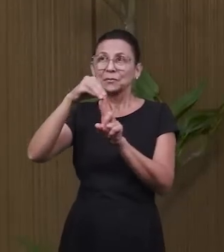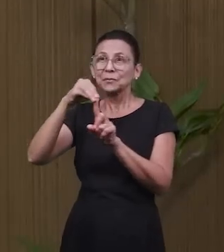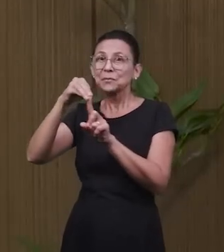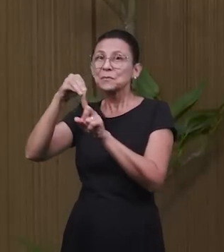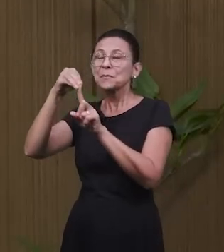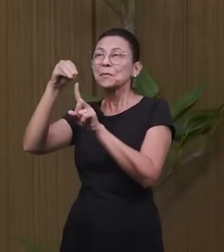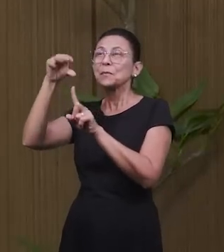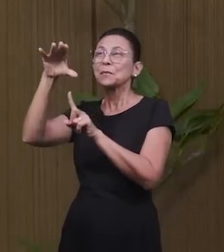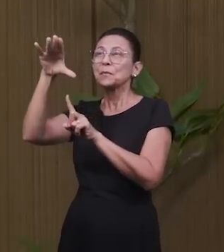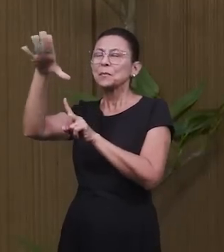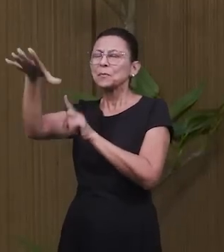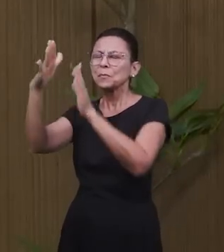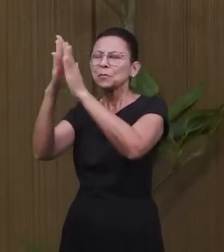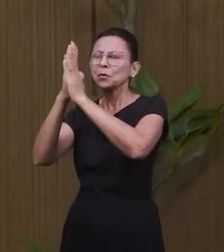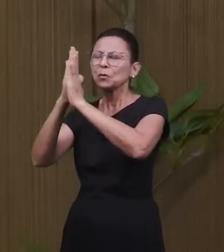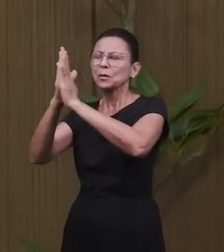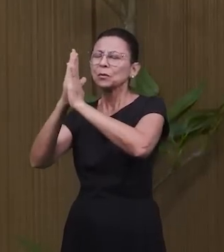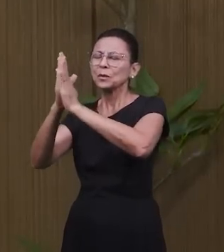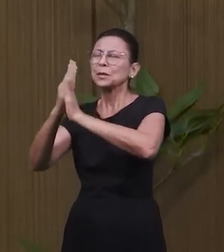gemidos